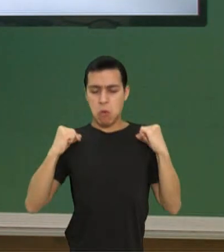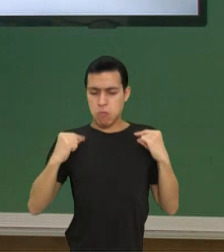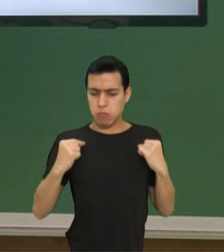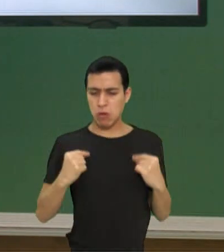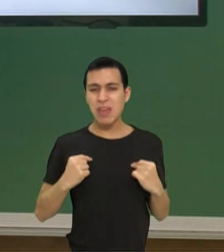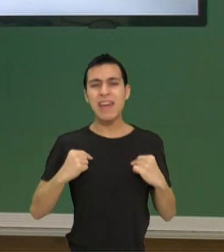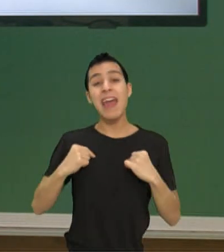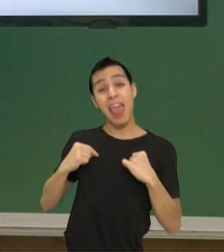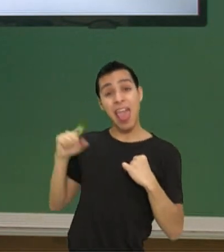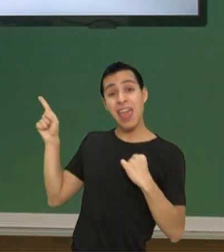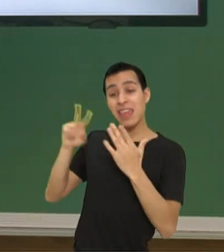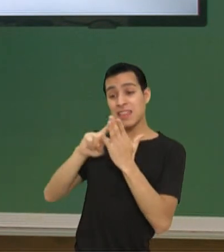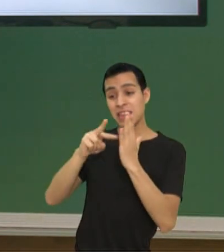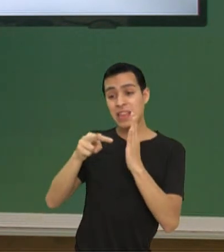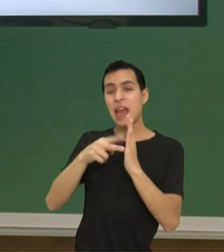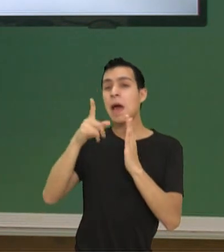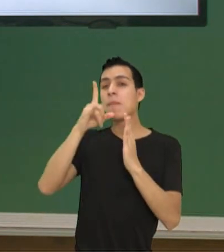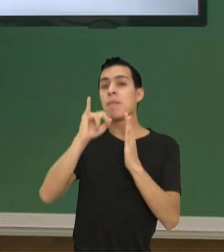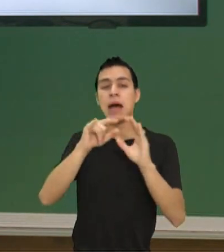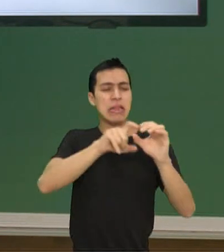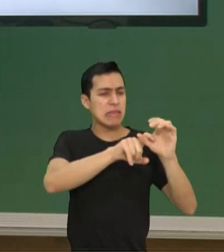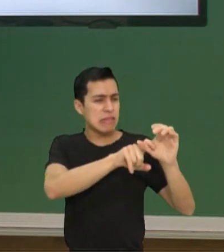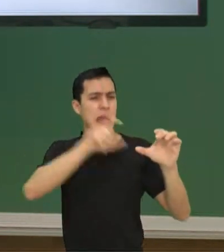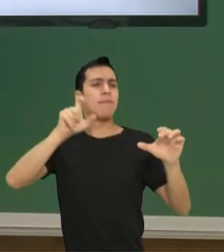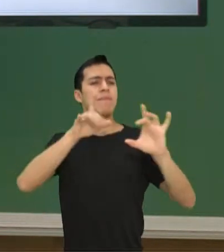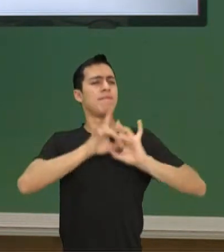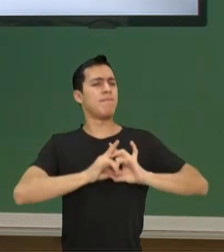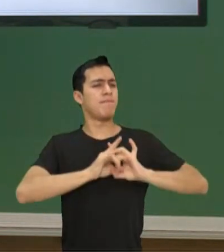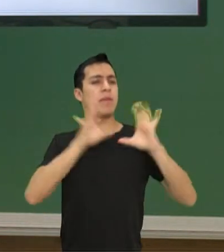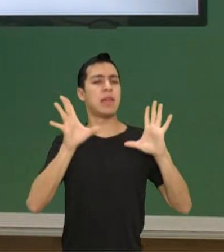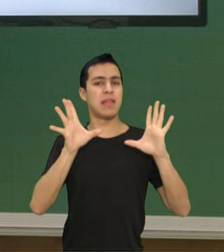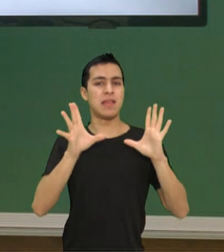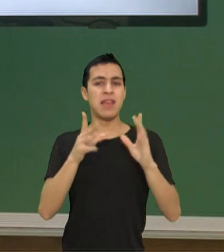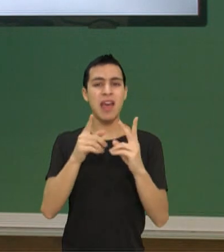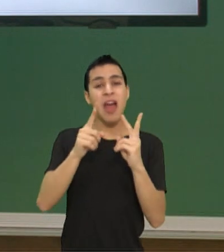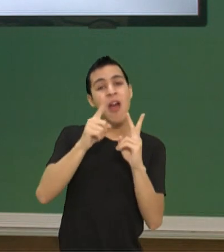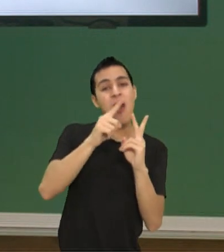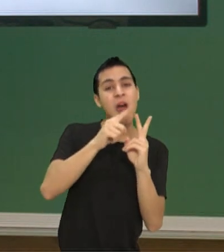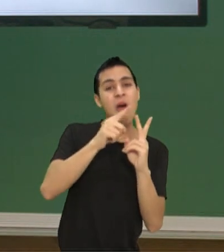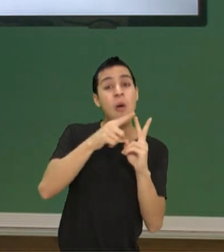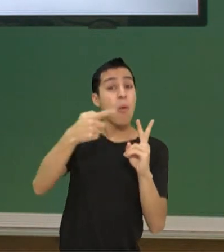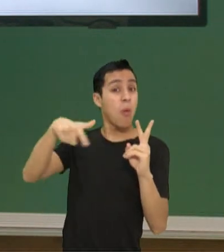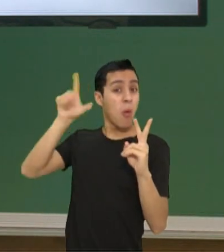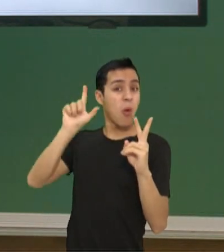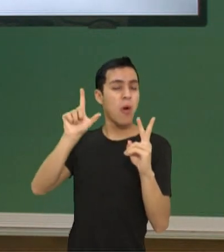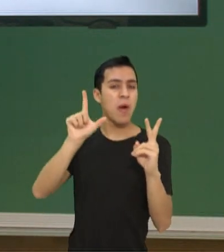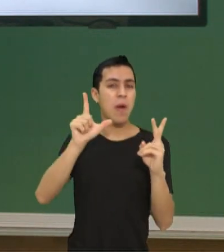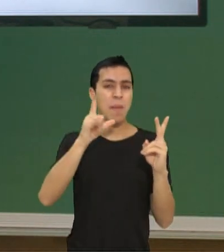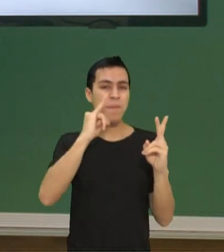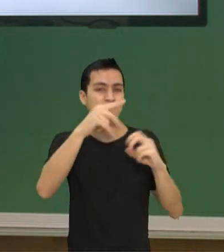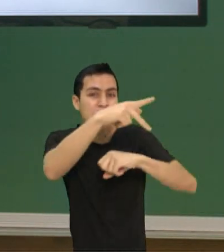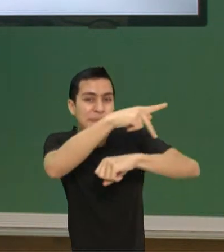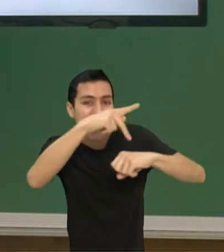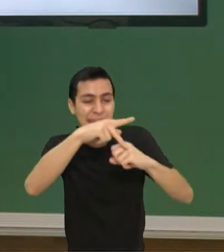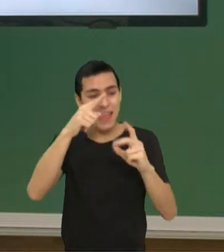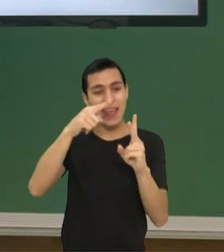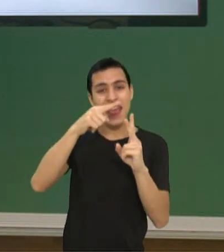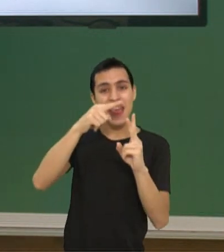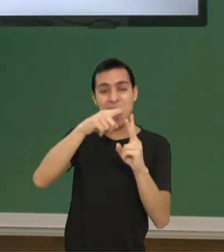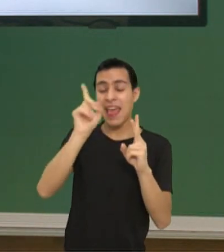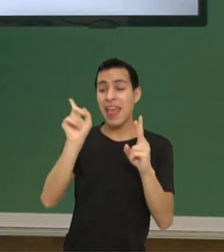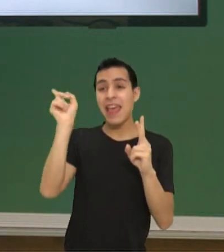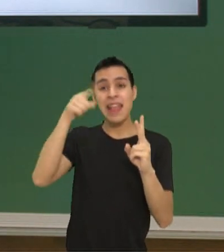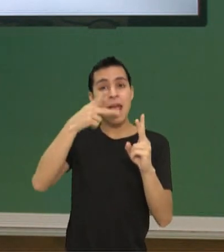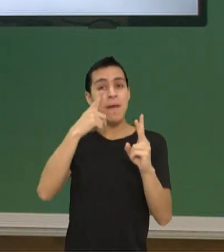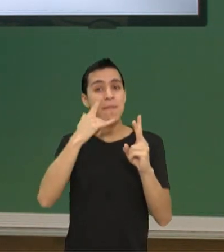da independência, né? Se o outro era o pai da pátria, esse é o chamado pai da independência. E aqui eu vou trazer para vocês, a gente vai fazer